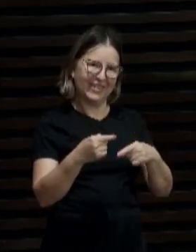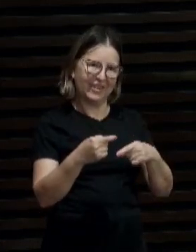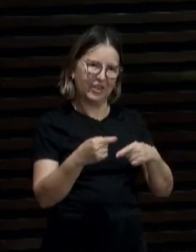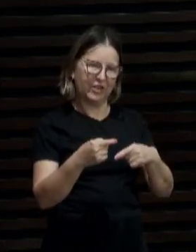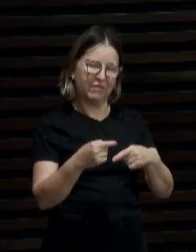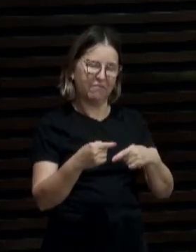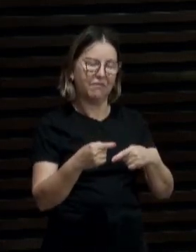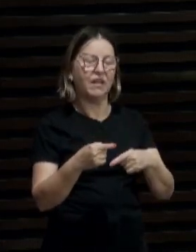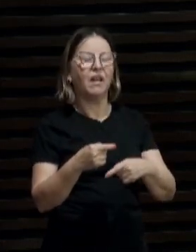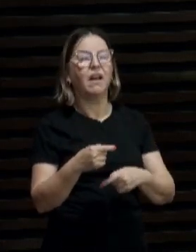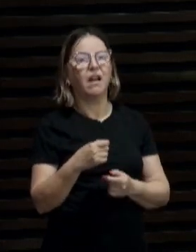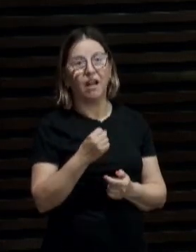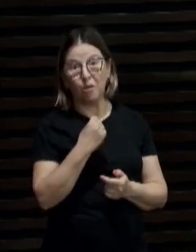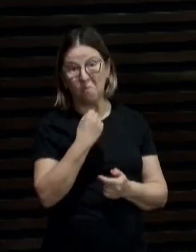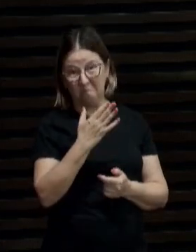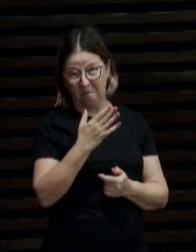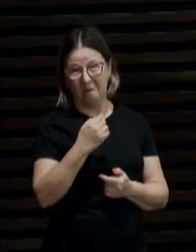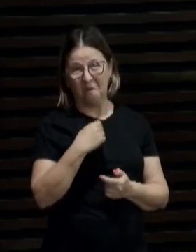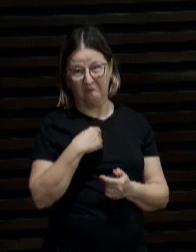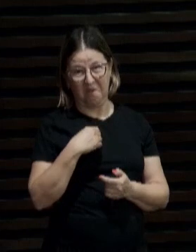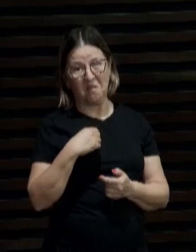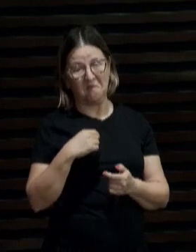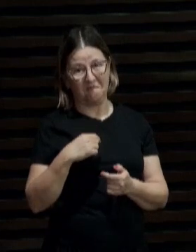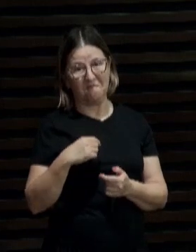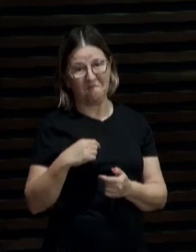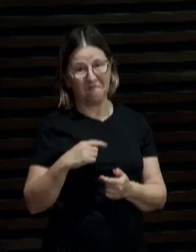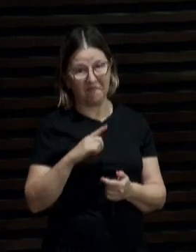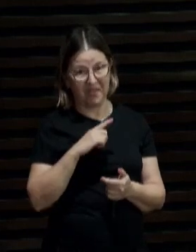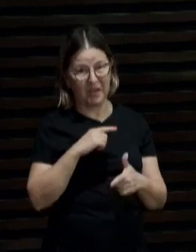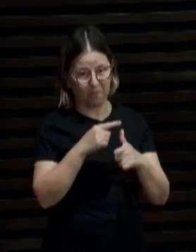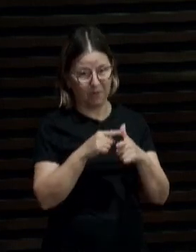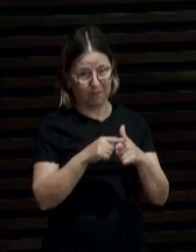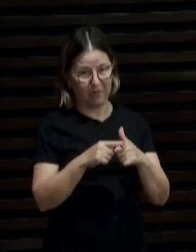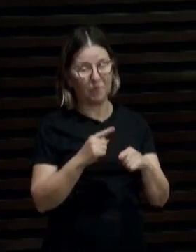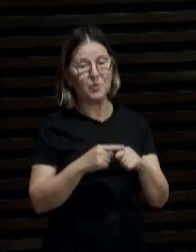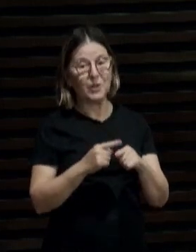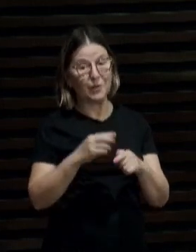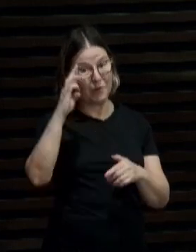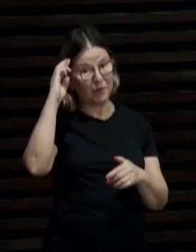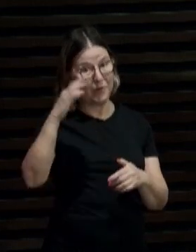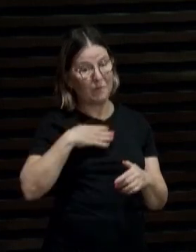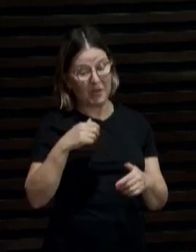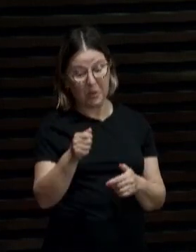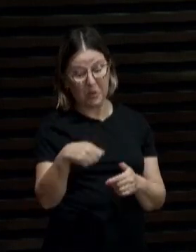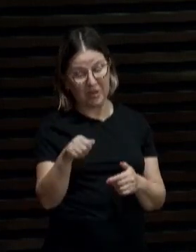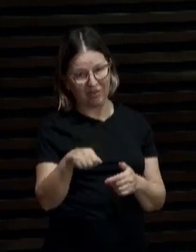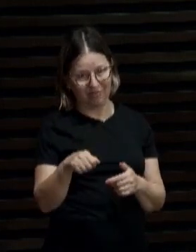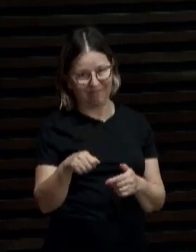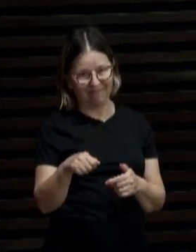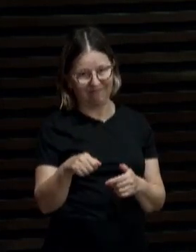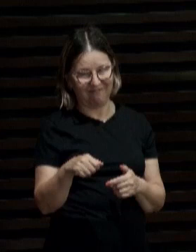eu ter passado por aquilo, diz o salmista. Foi bom, o Senhor me corrigiu, o Senhor me conservou, nos trouxe até aqui, né?